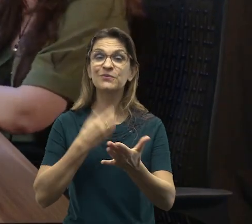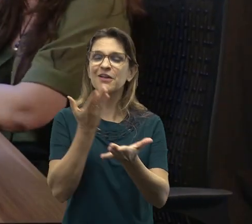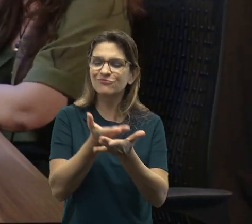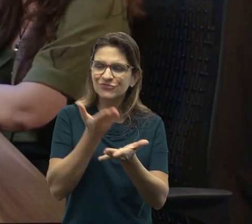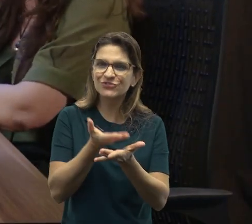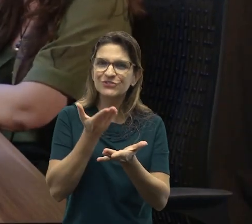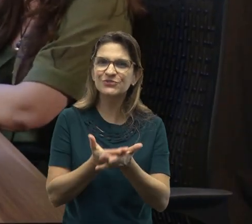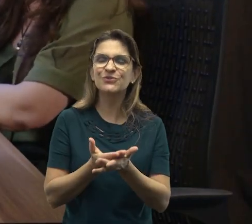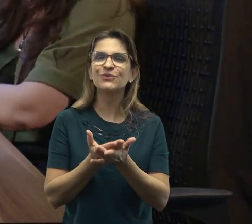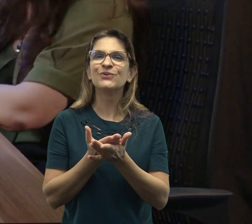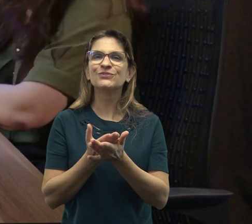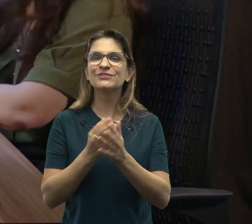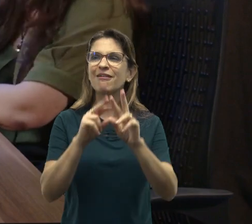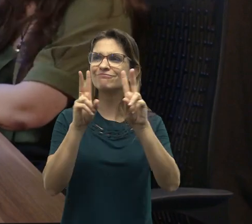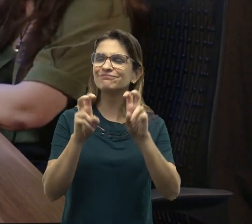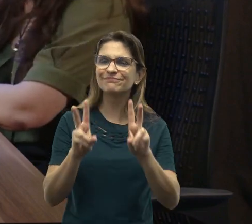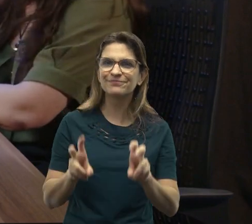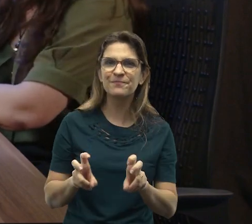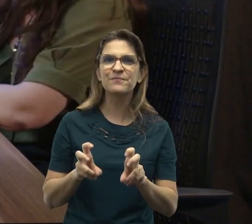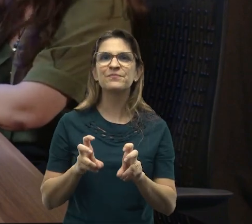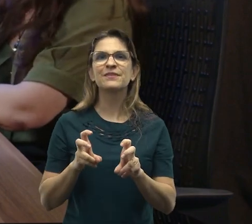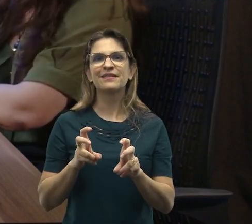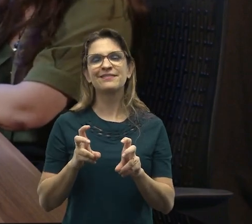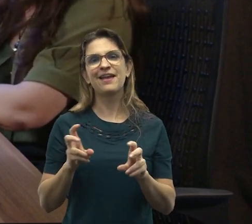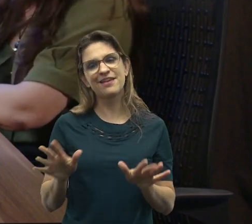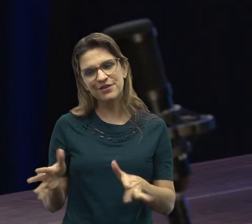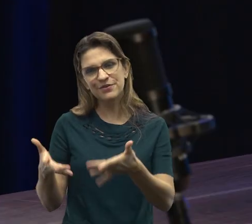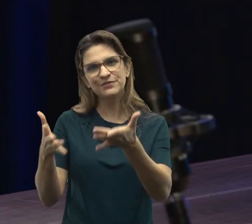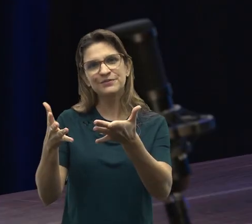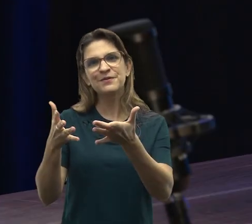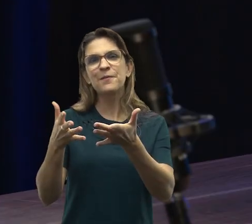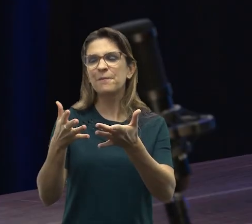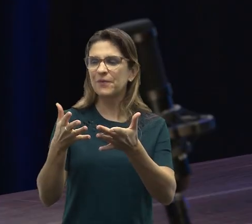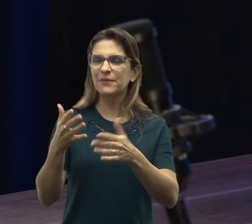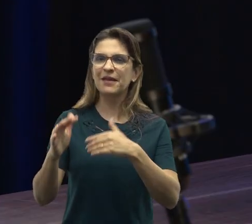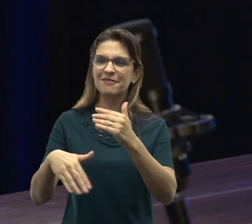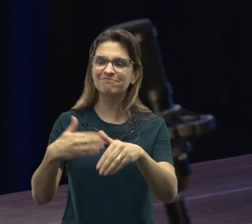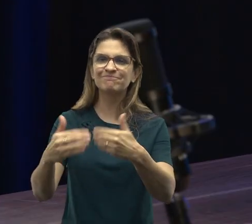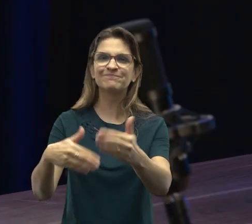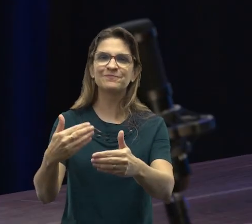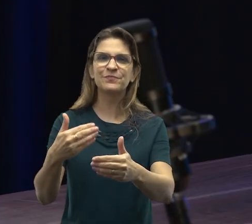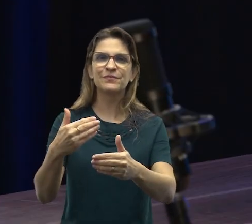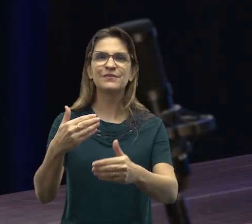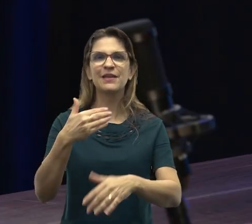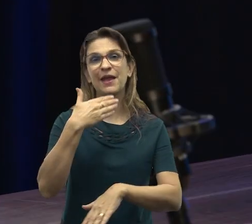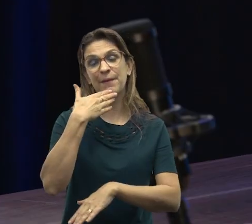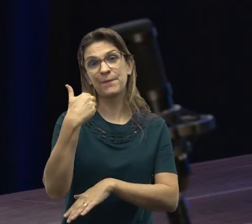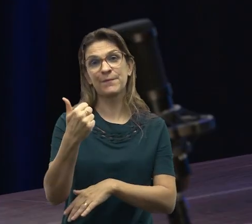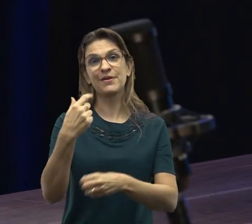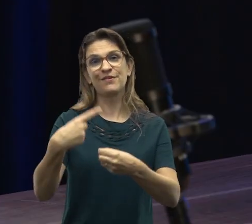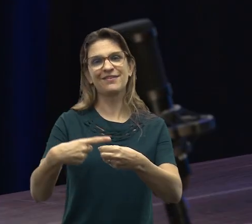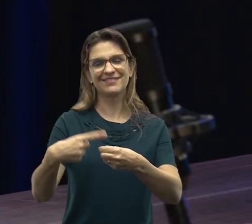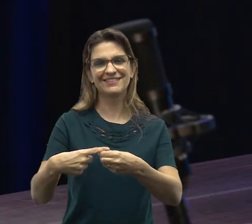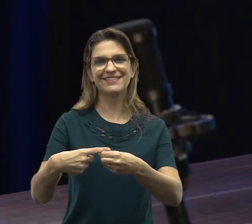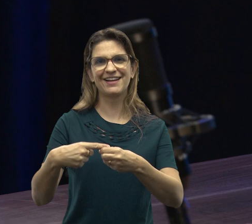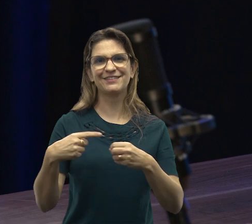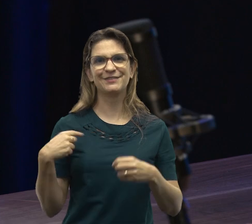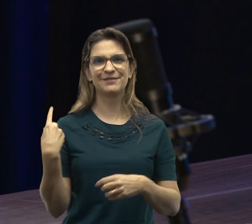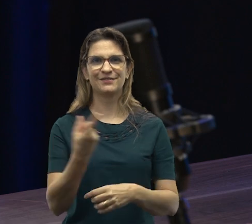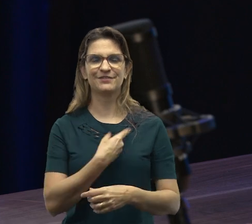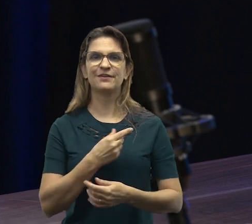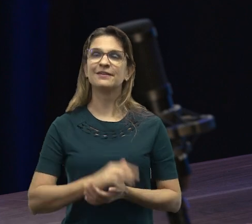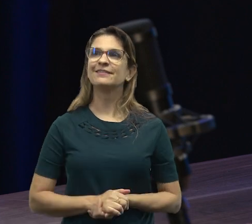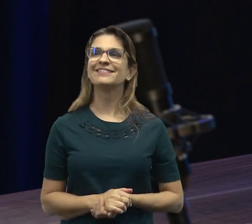continue trabalhando para melhorar o nosso município. Eu que agradeço, parabéns a você, Day. Você como jornalista,